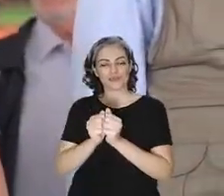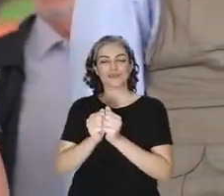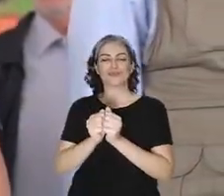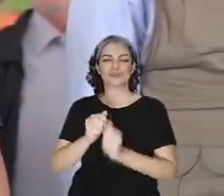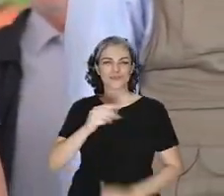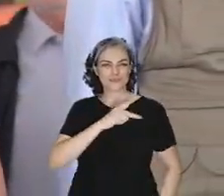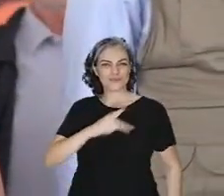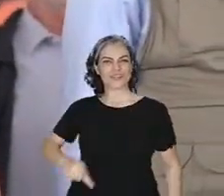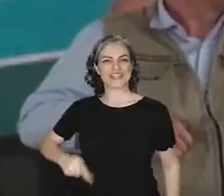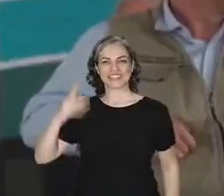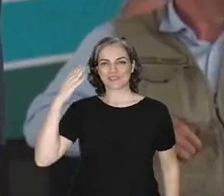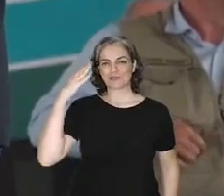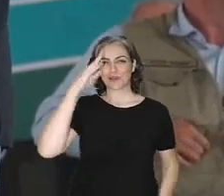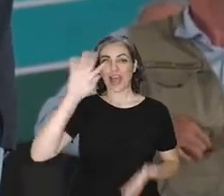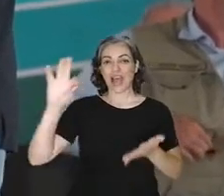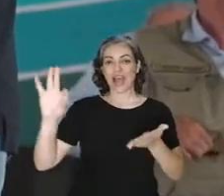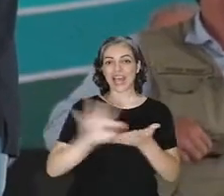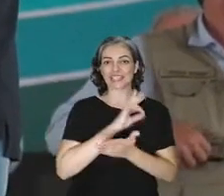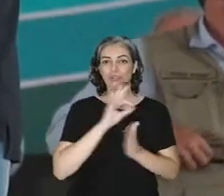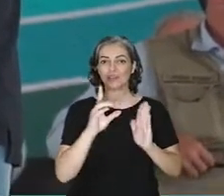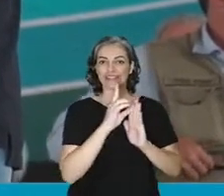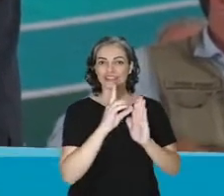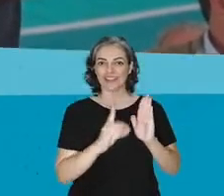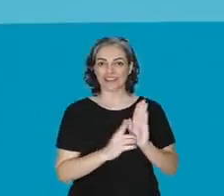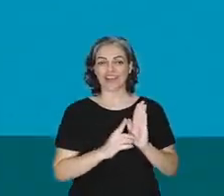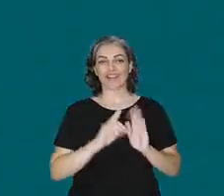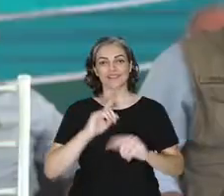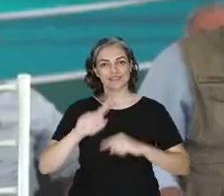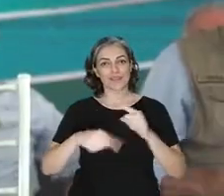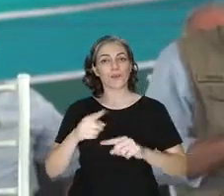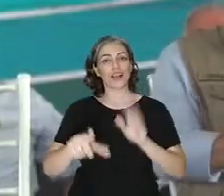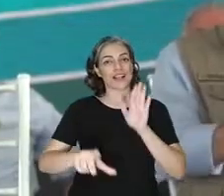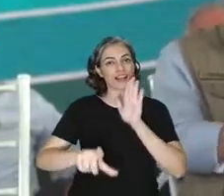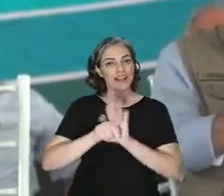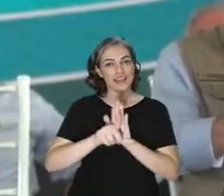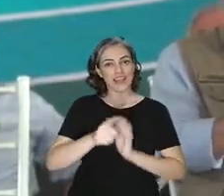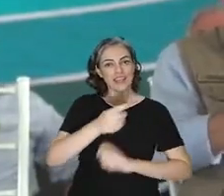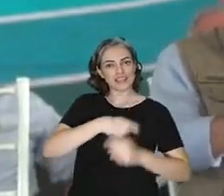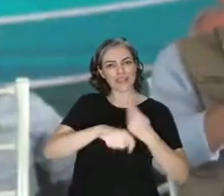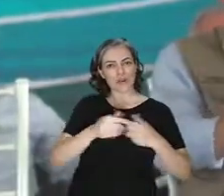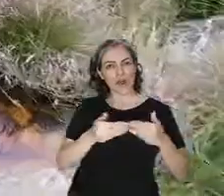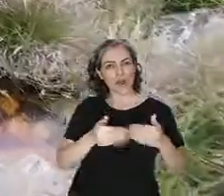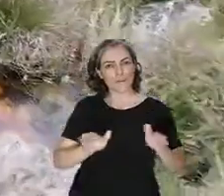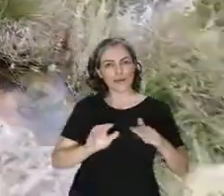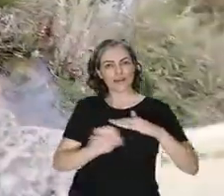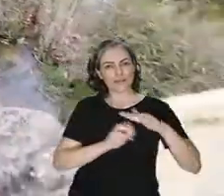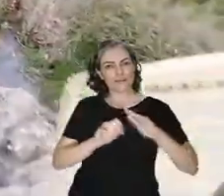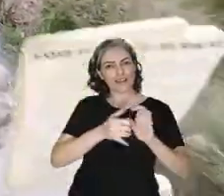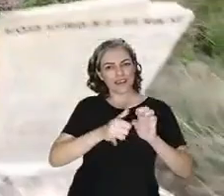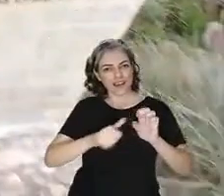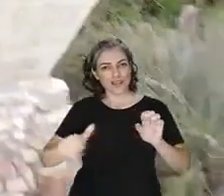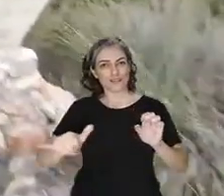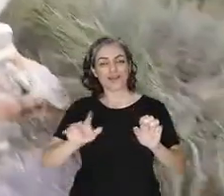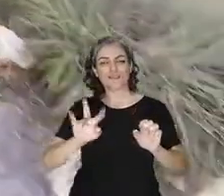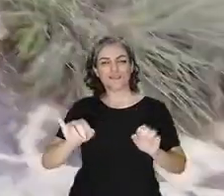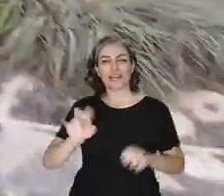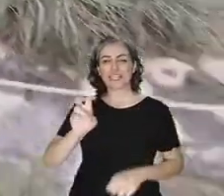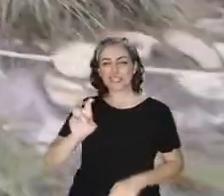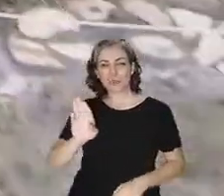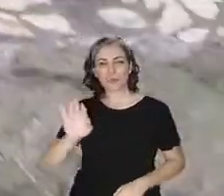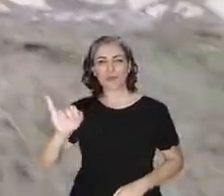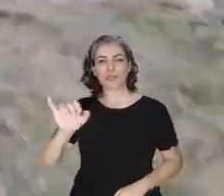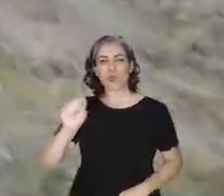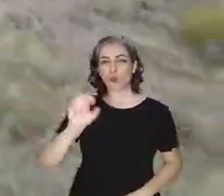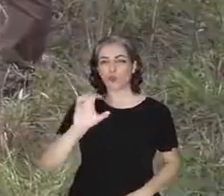da República Jair bolsonaro assinaram o Decreto que por meio da lei de capitalização da Eletrobras vai destinar cinco